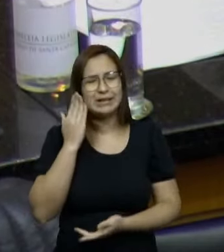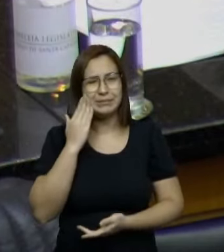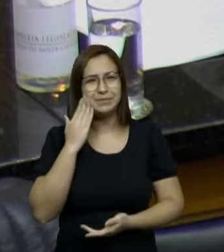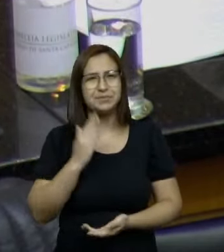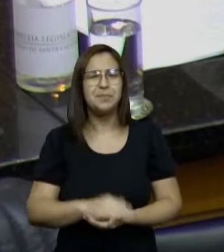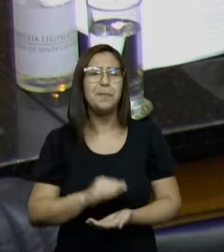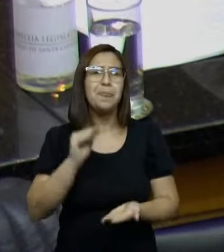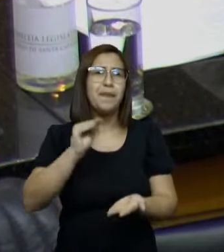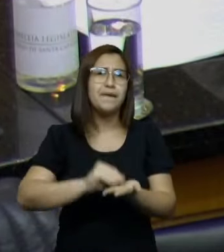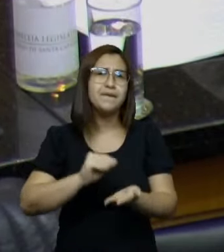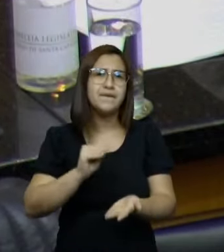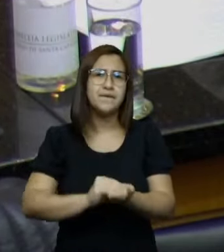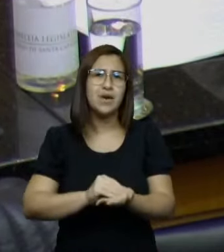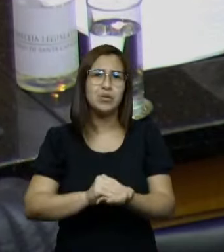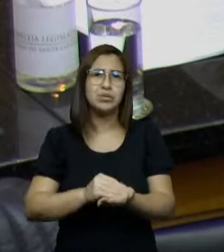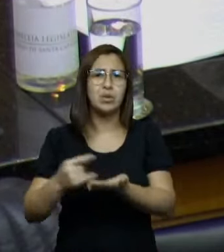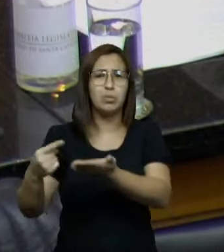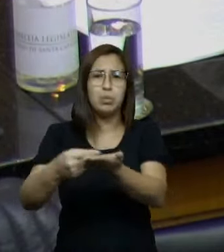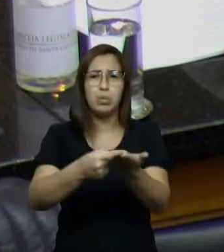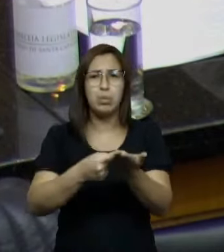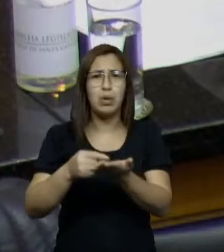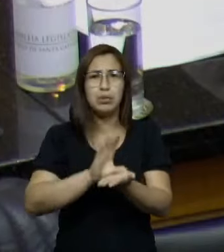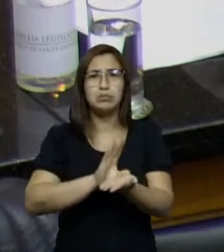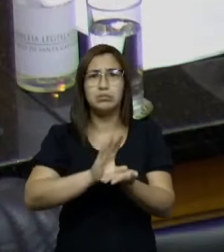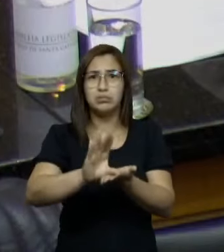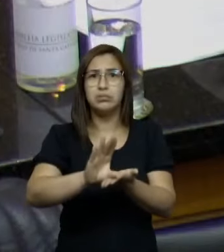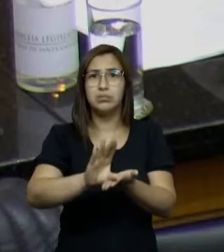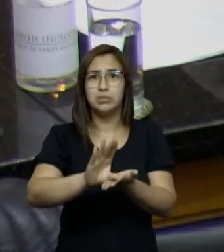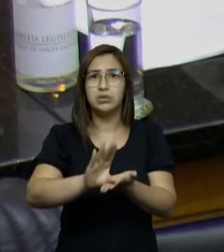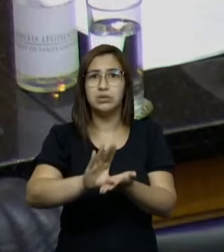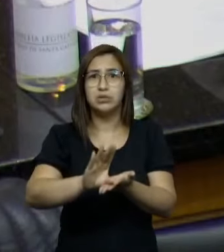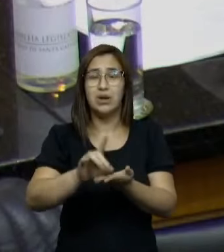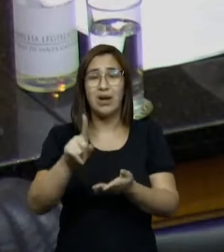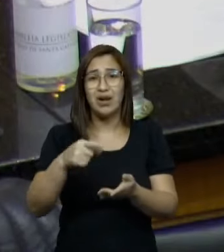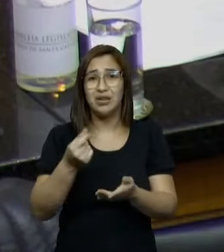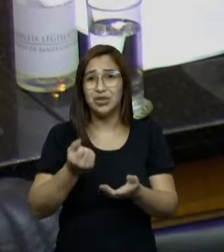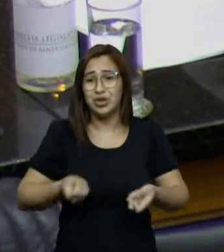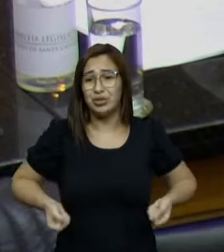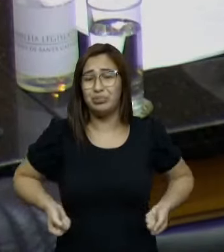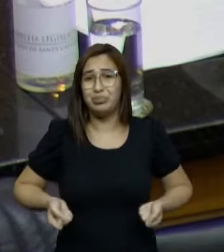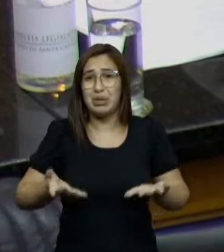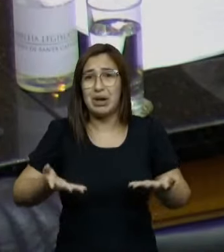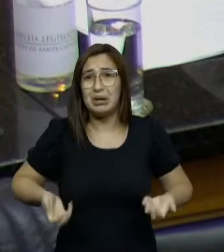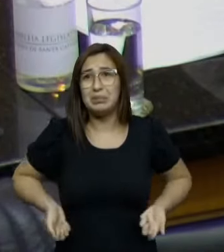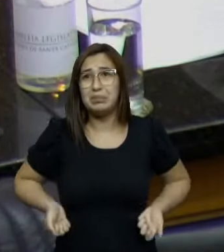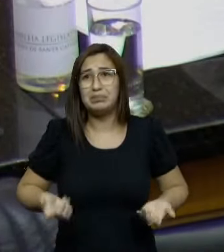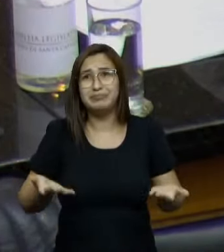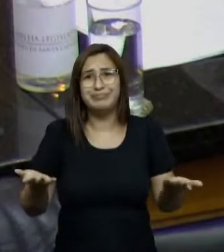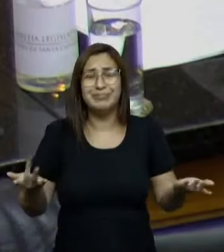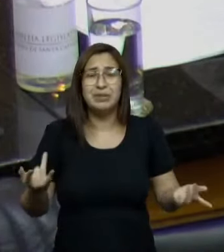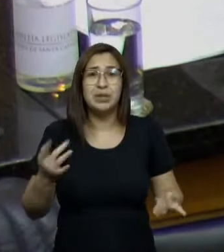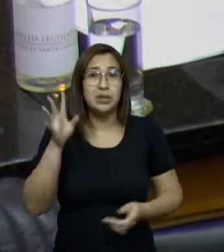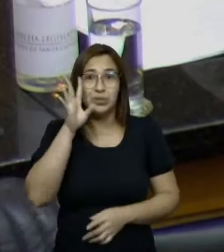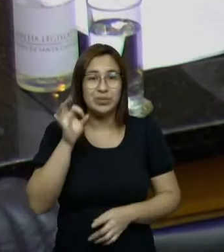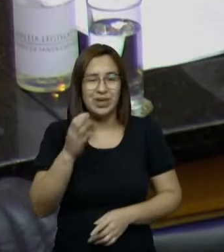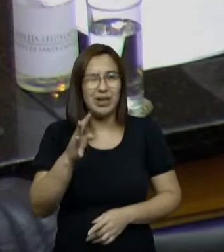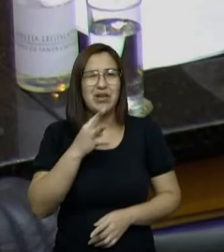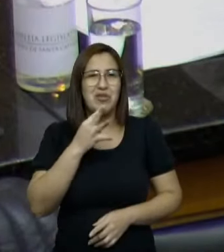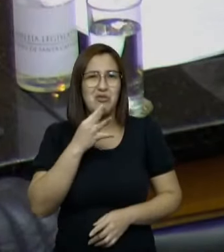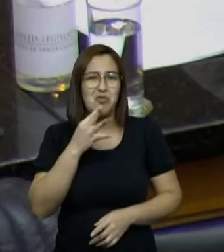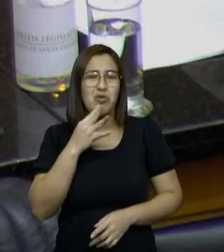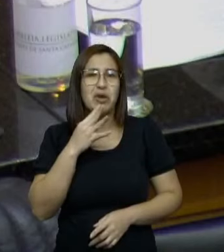falta de bom senso e investimento, é dinheiro desperdiçado. Porque não sei se ele deve conhecer, acredito que ele deve conhecer o